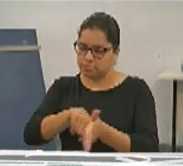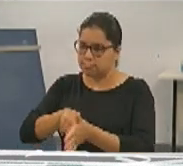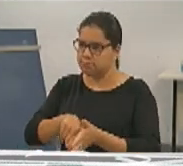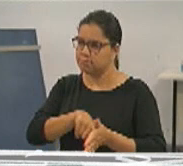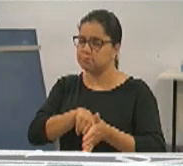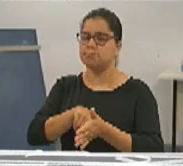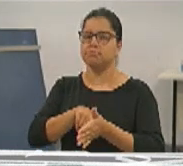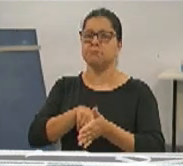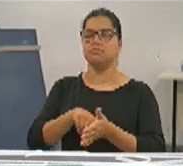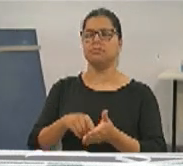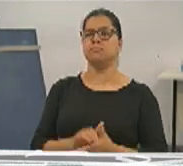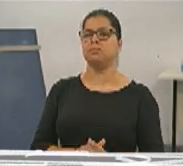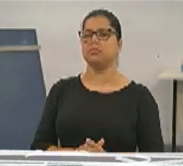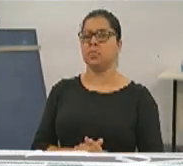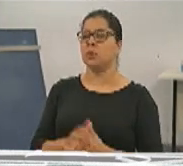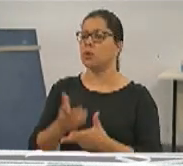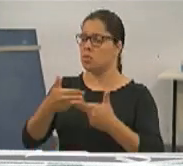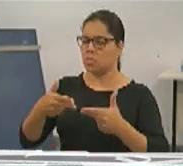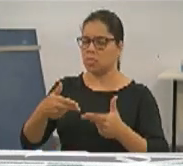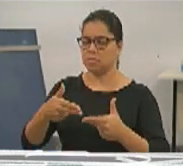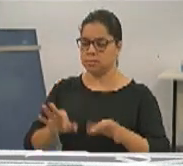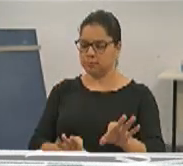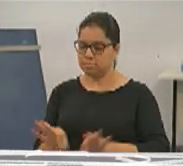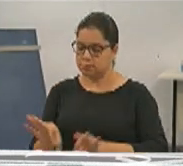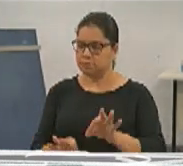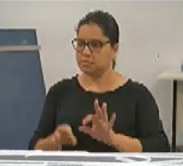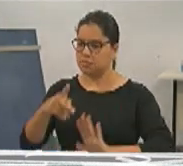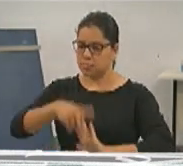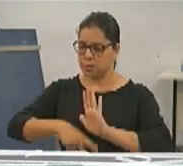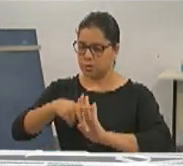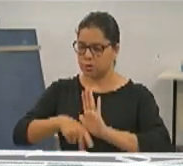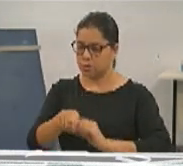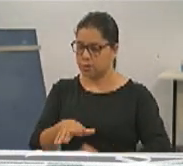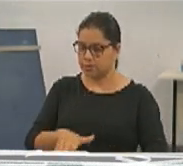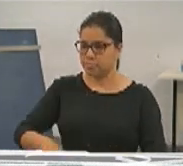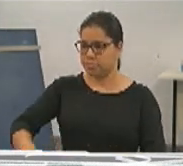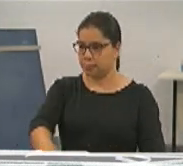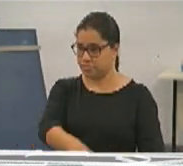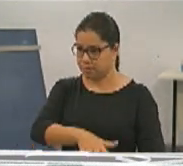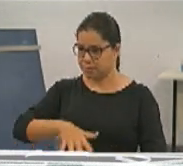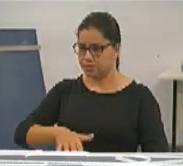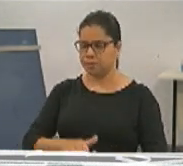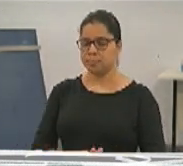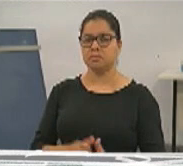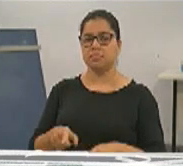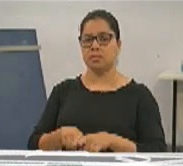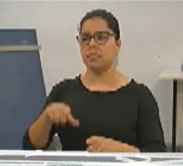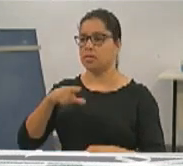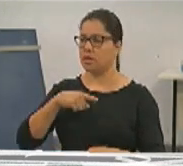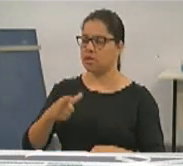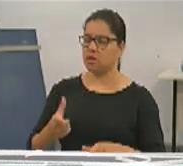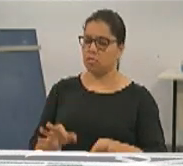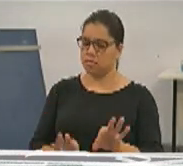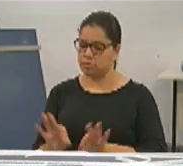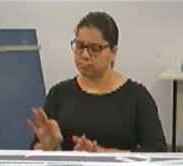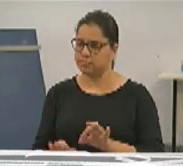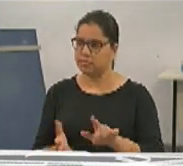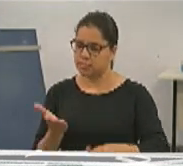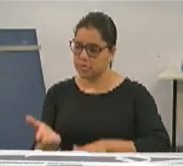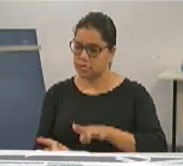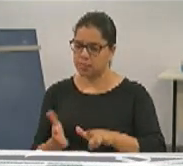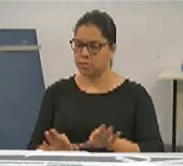de vulnerabilidade ambiental e planejamento ambiental. Também tenho trabalhos desenvolvidos na frente da